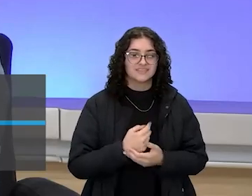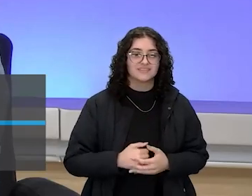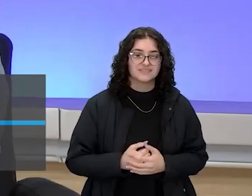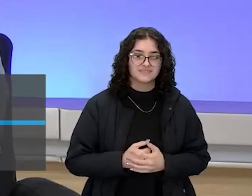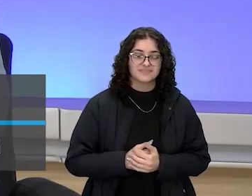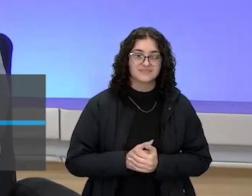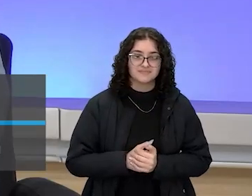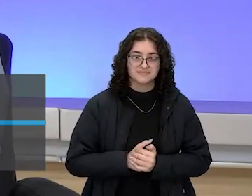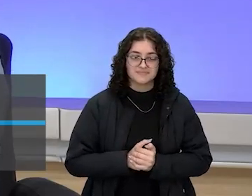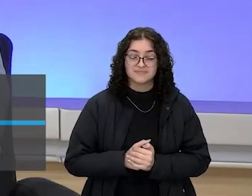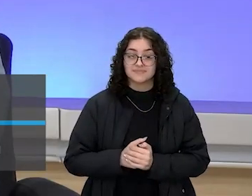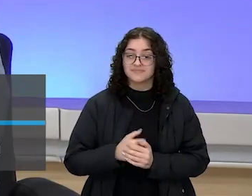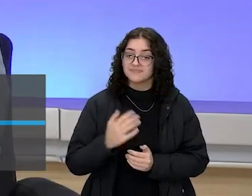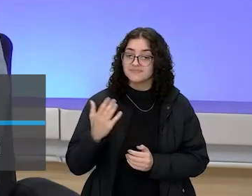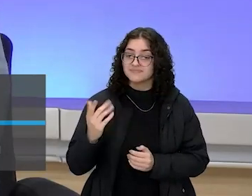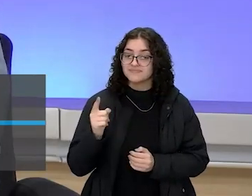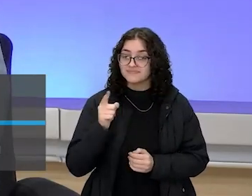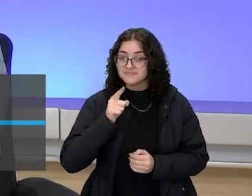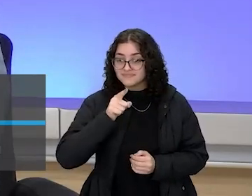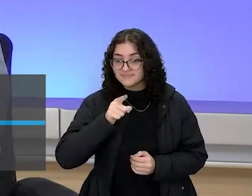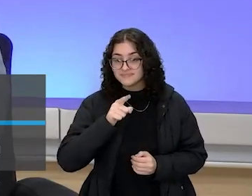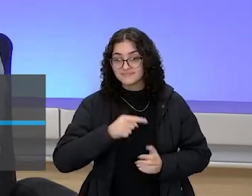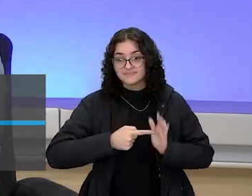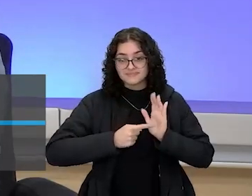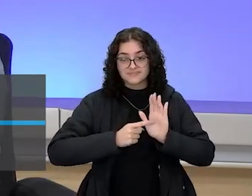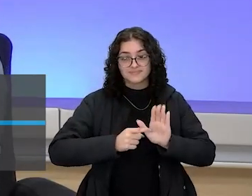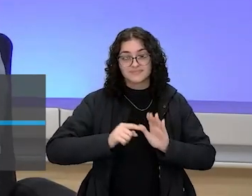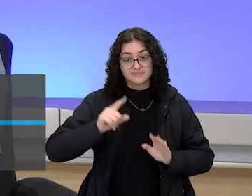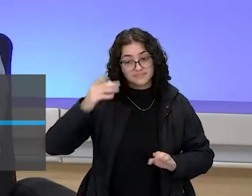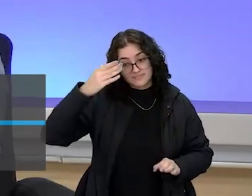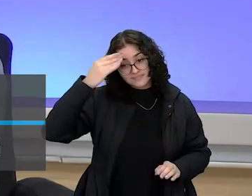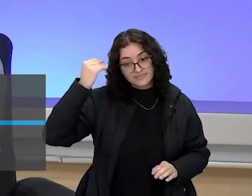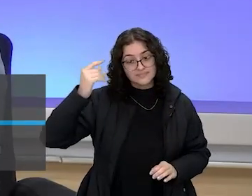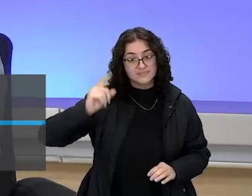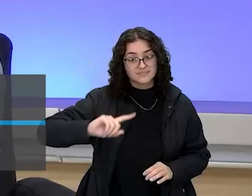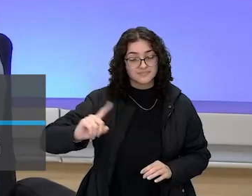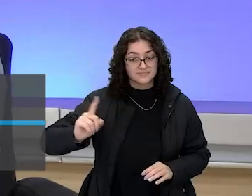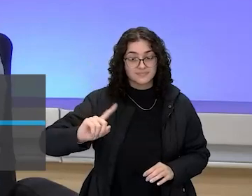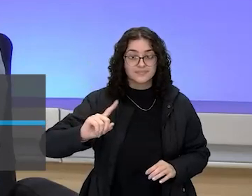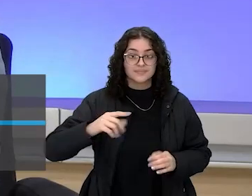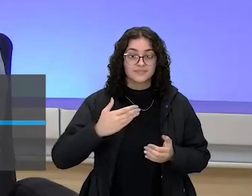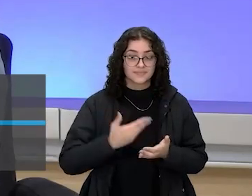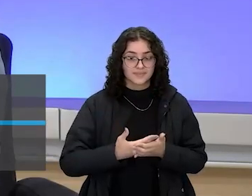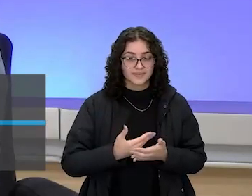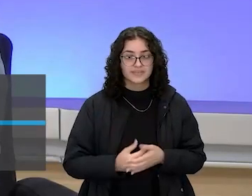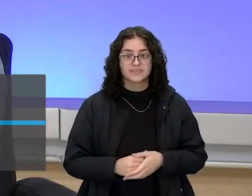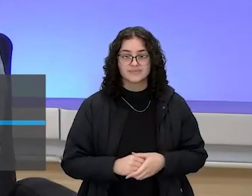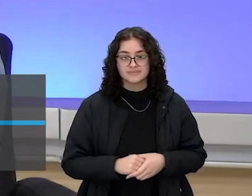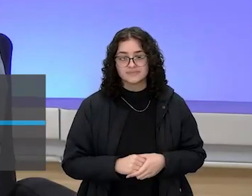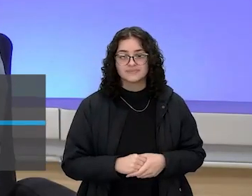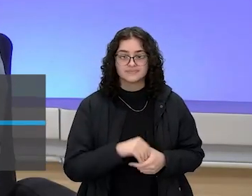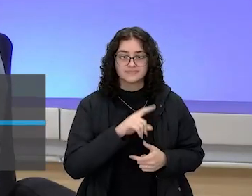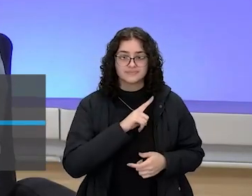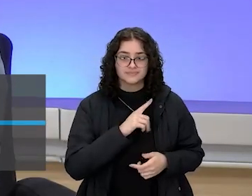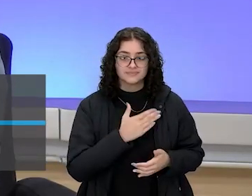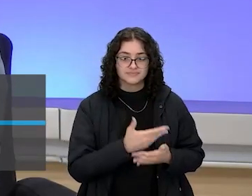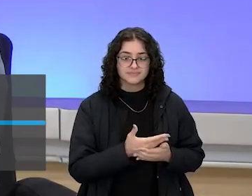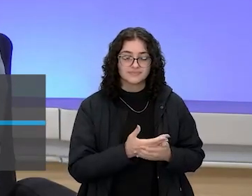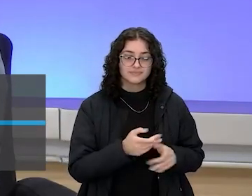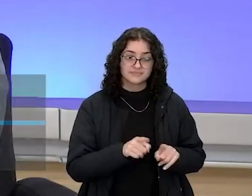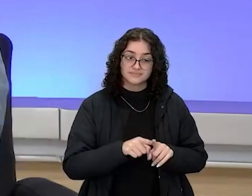Mas enfim, para vocês aí aparecendo, não esqueçam, tá? Depois dessa aula. Então tem aulas,